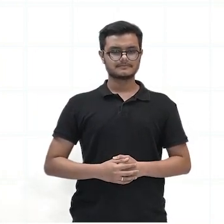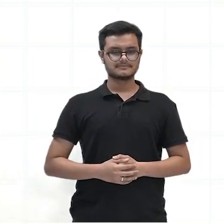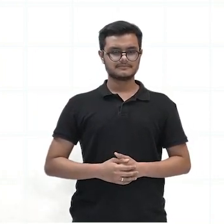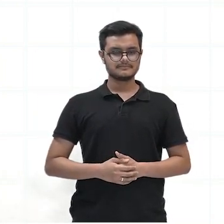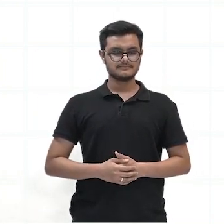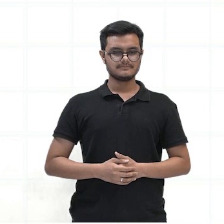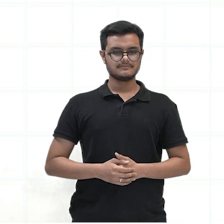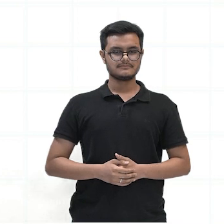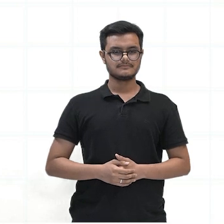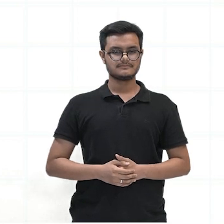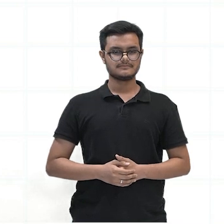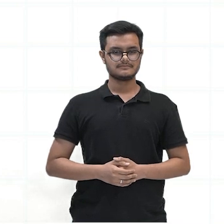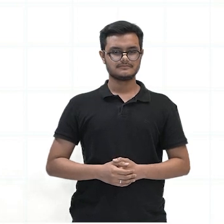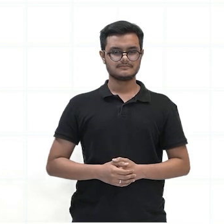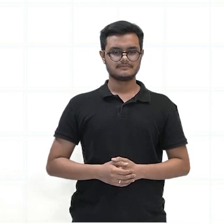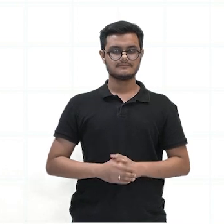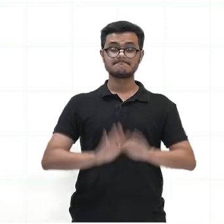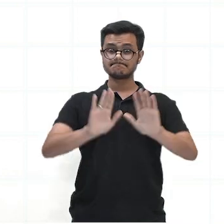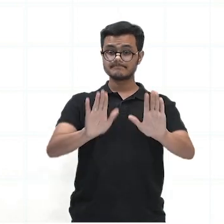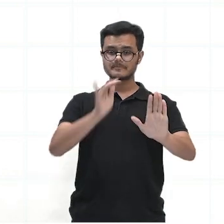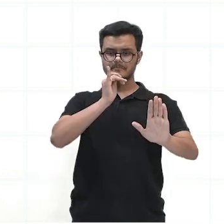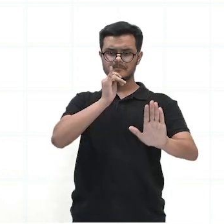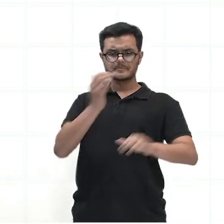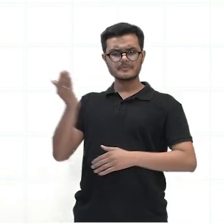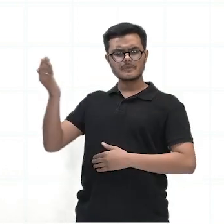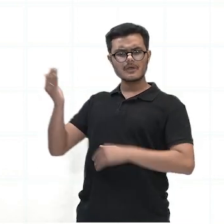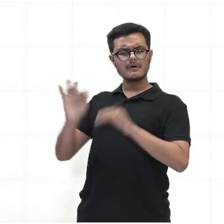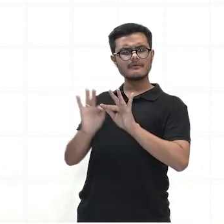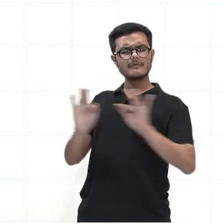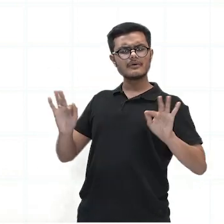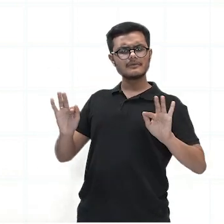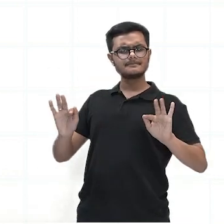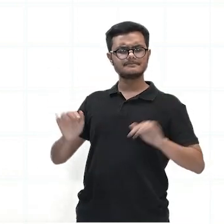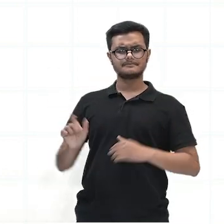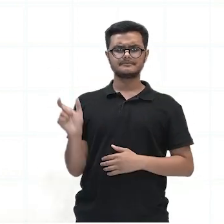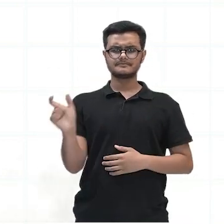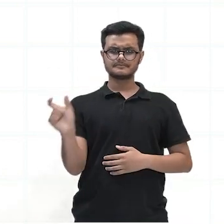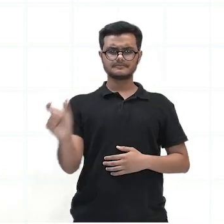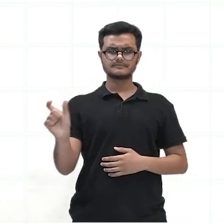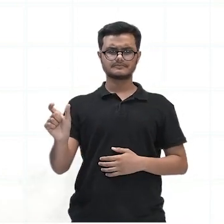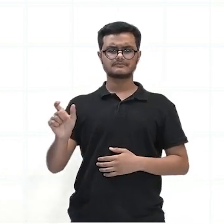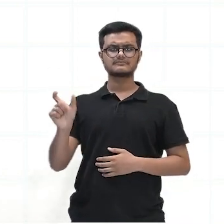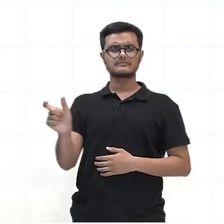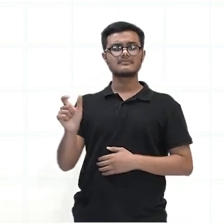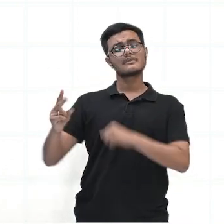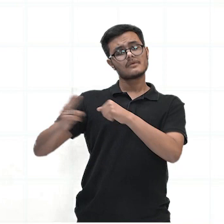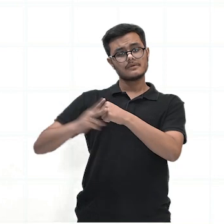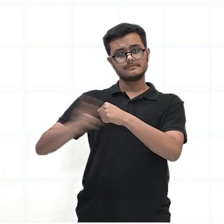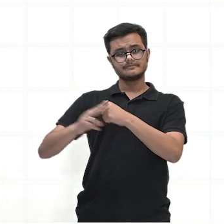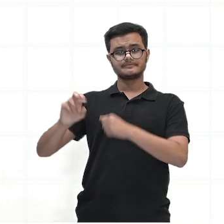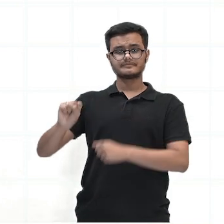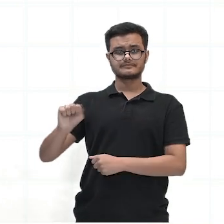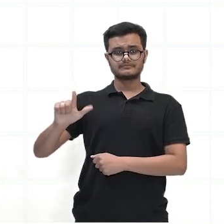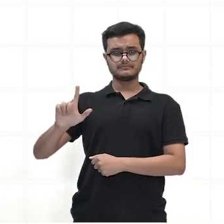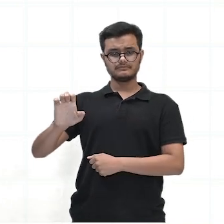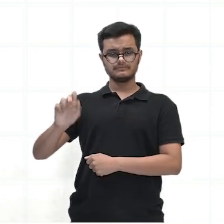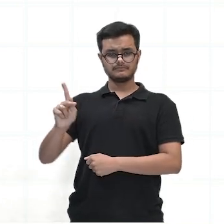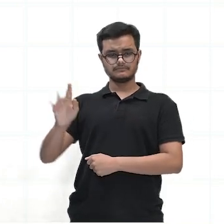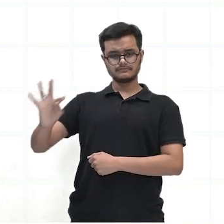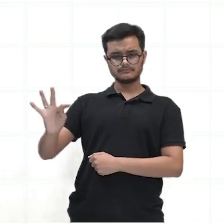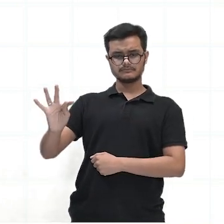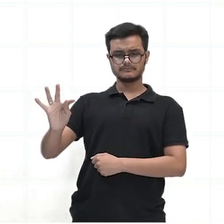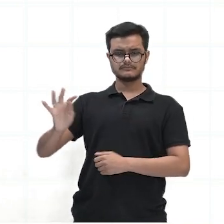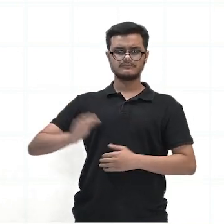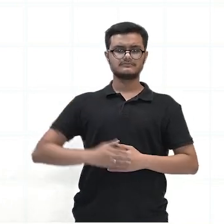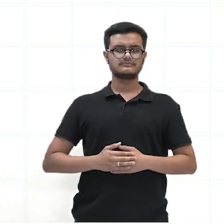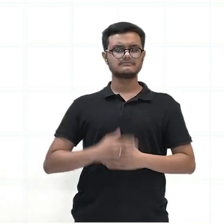Então, aqui você pode ver aqui na minha frase, está em destaque o verbo slept. Por quê? É